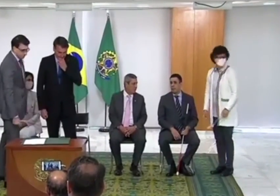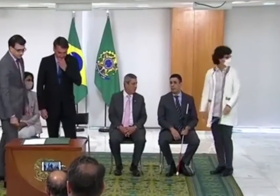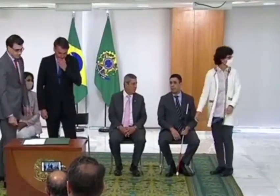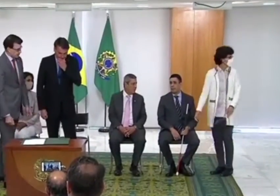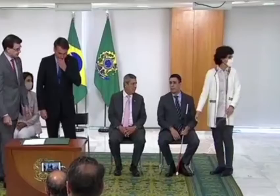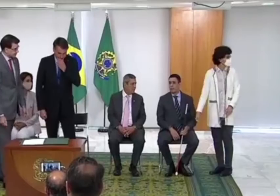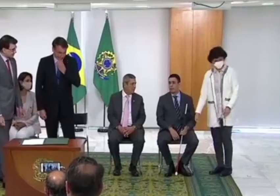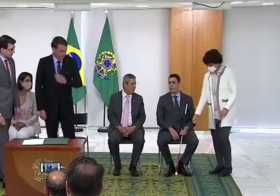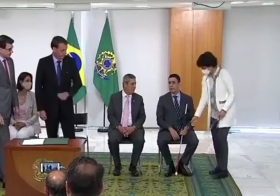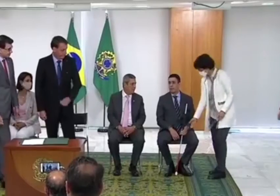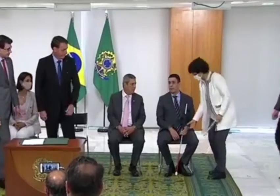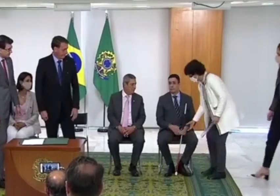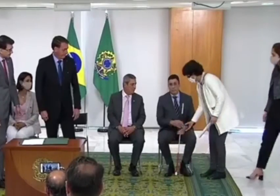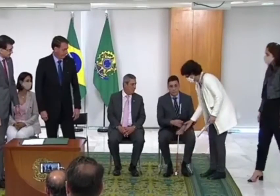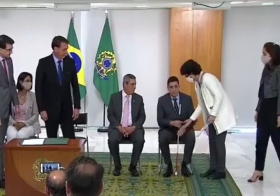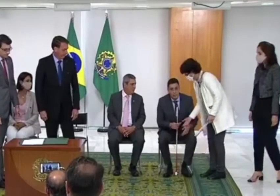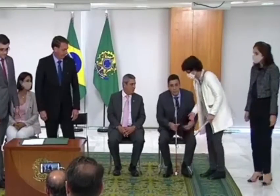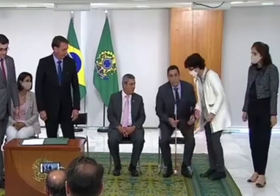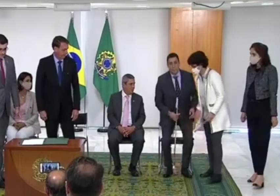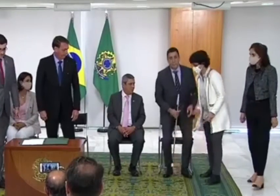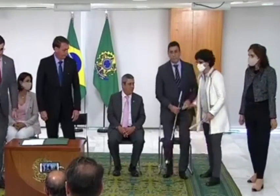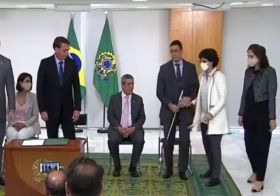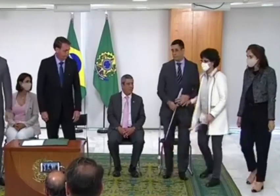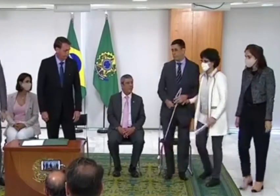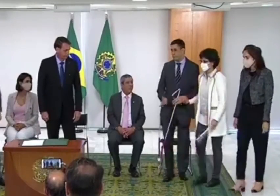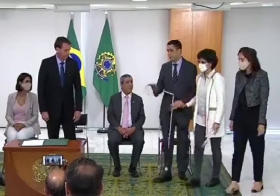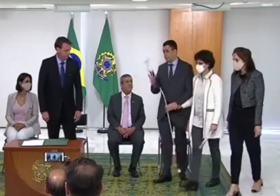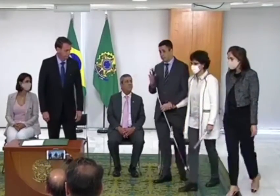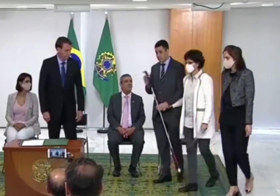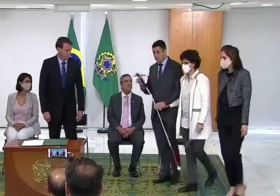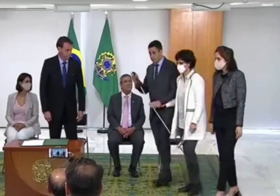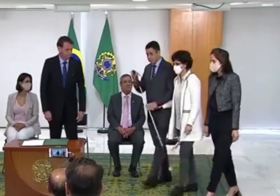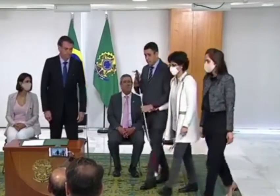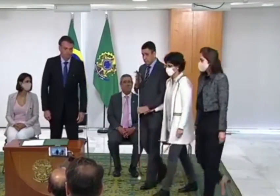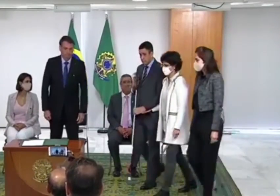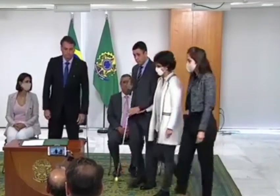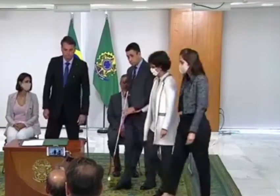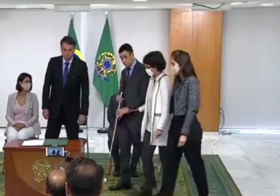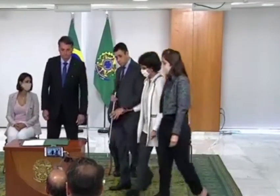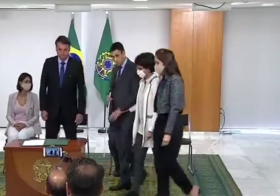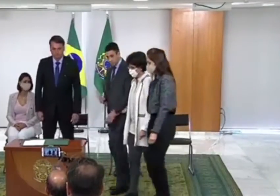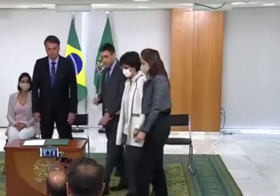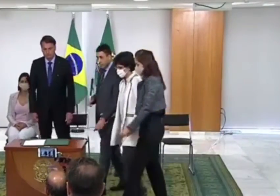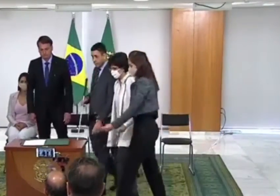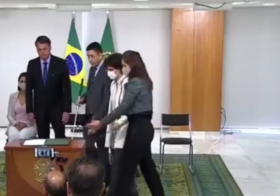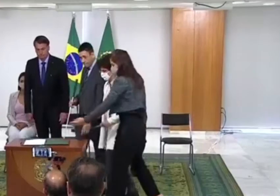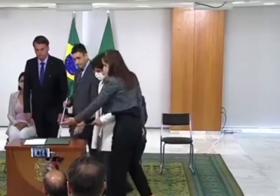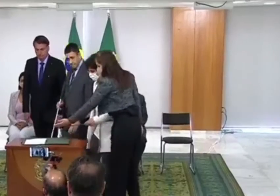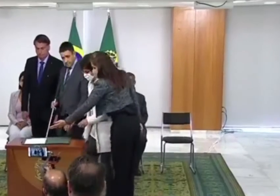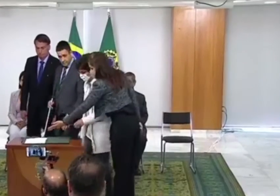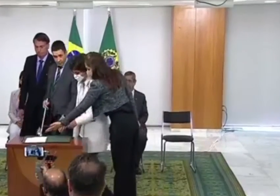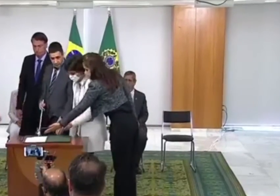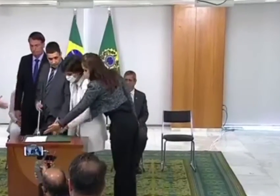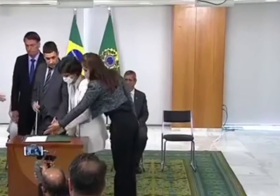secretário nacional de justiça, Cláudio de Castro Panoeiro, a assinar o seu termo de posse.